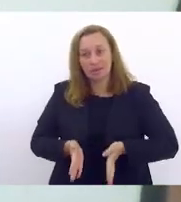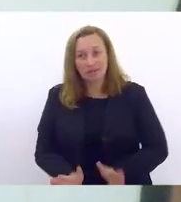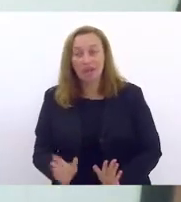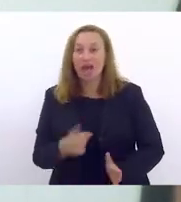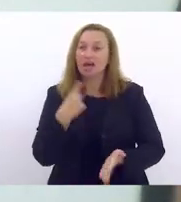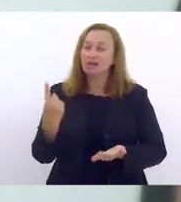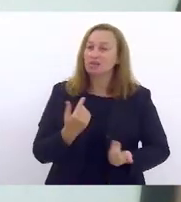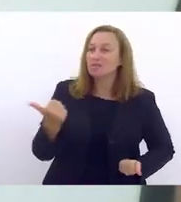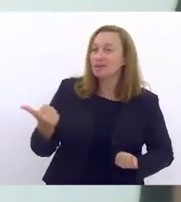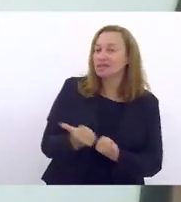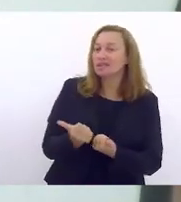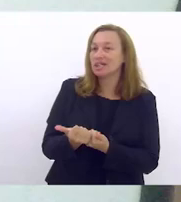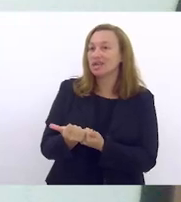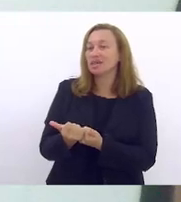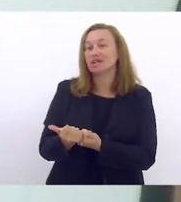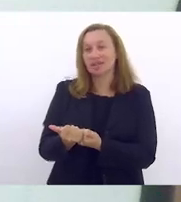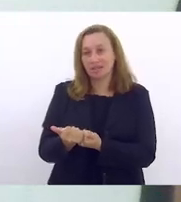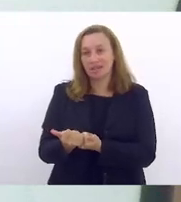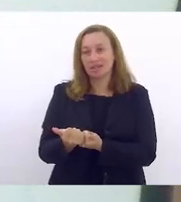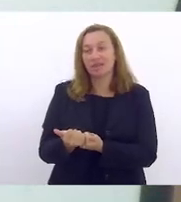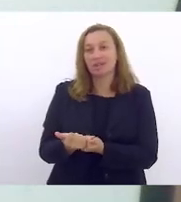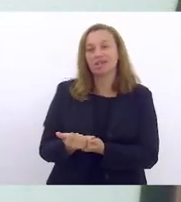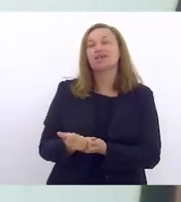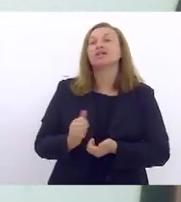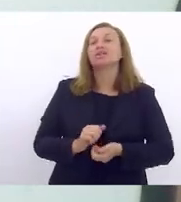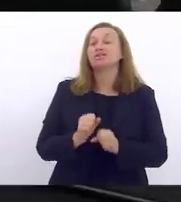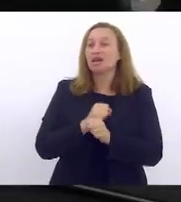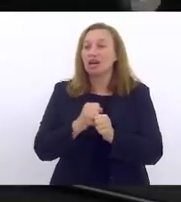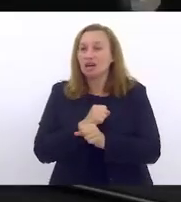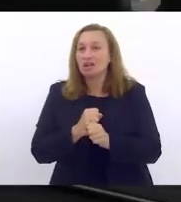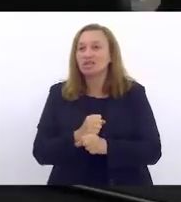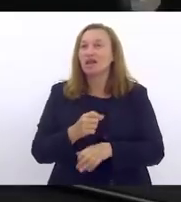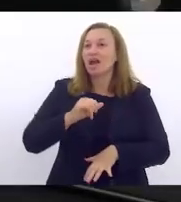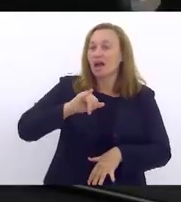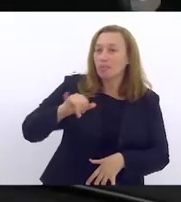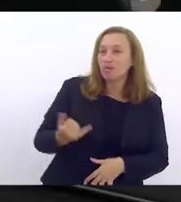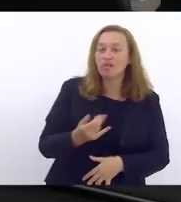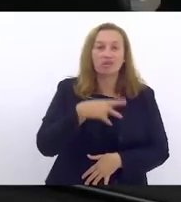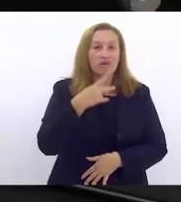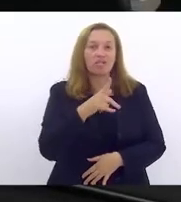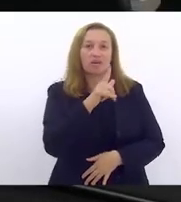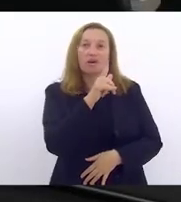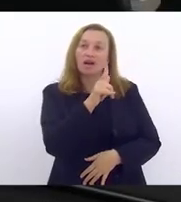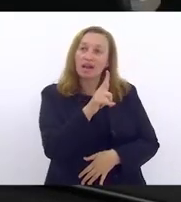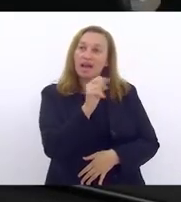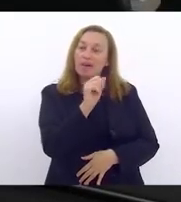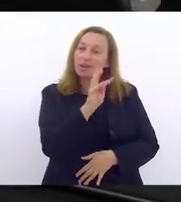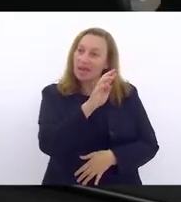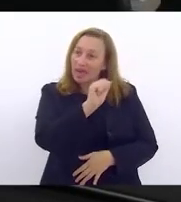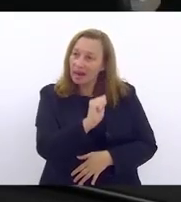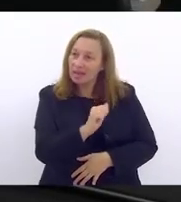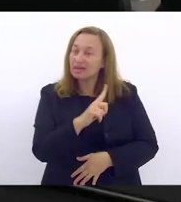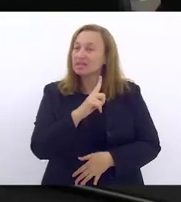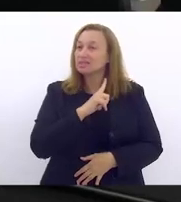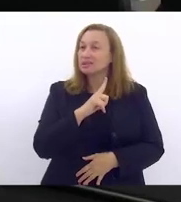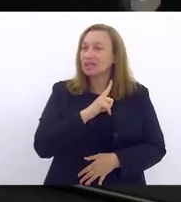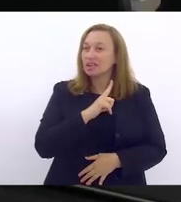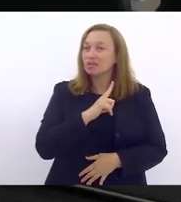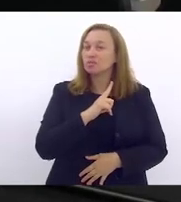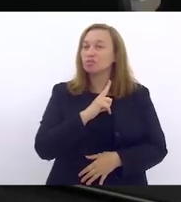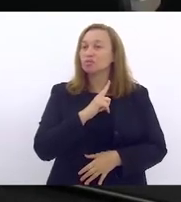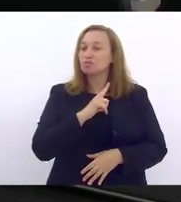aí aproveito aqui a Gabriela para a gente... hoje já comentei com ela, a gente tem uma cartilha construída,